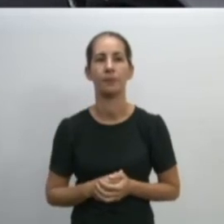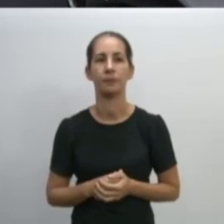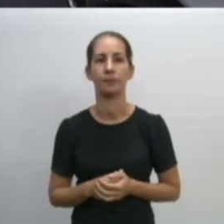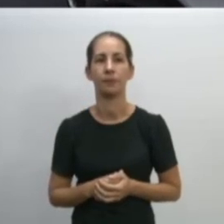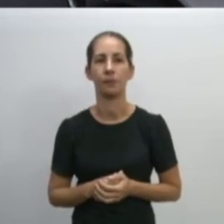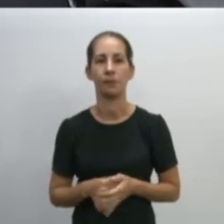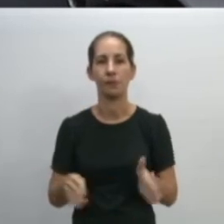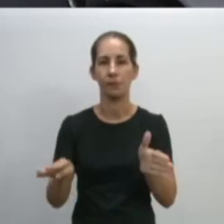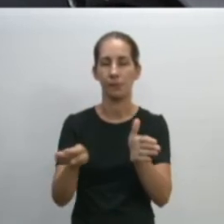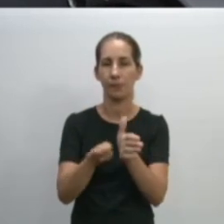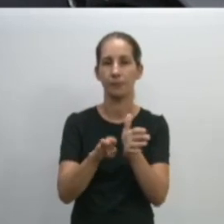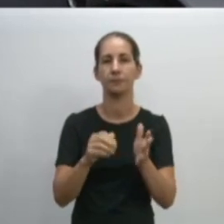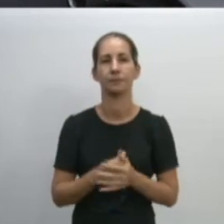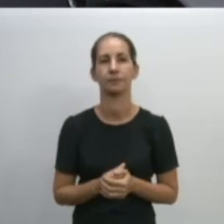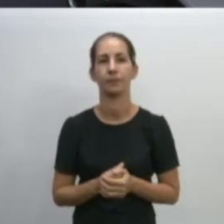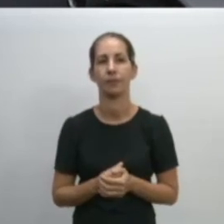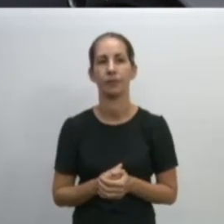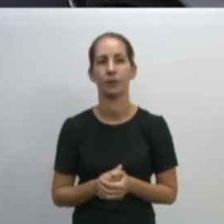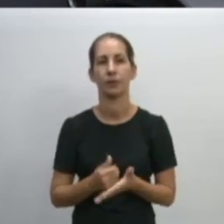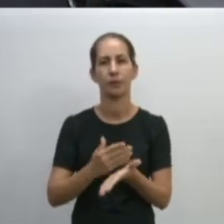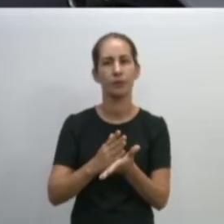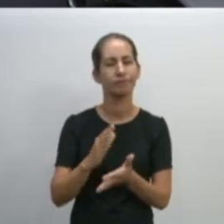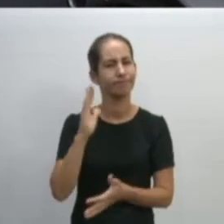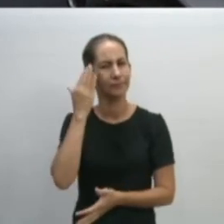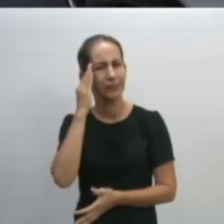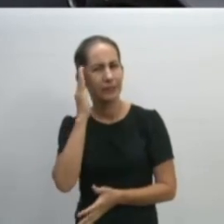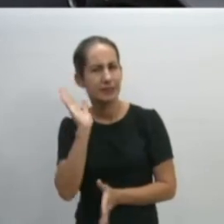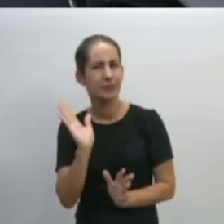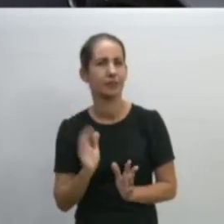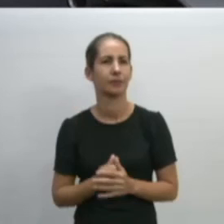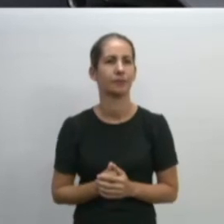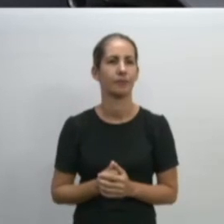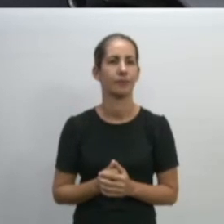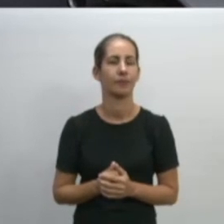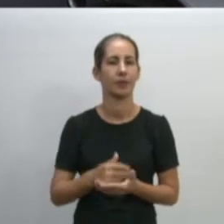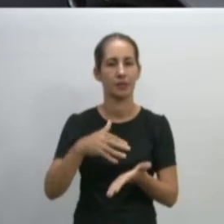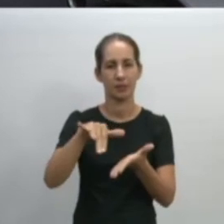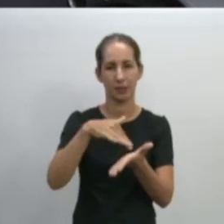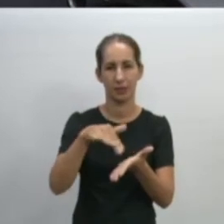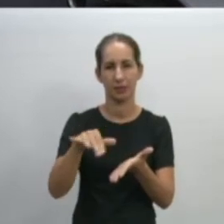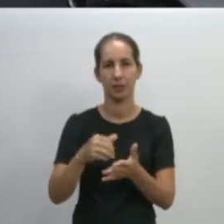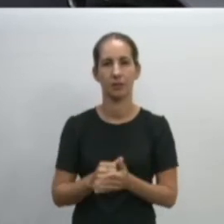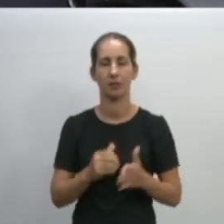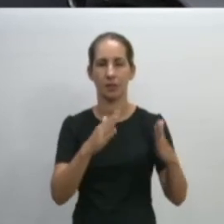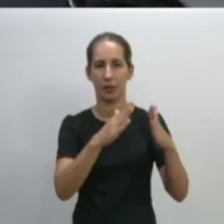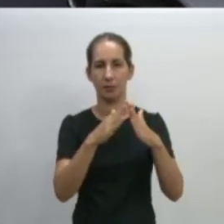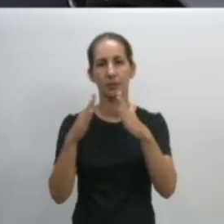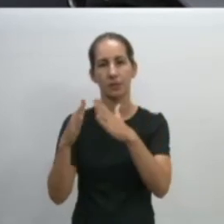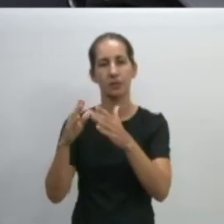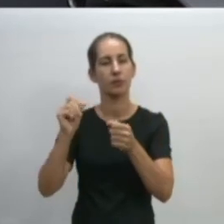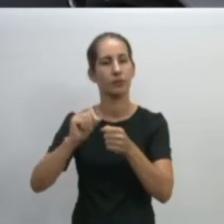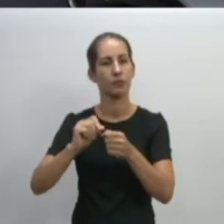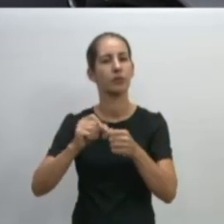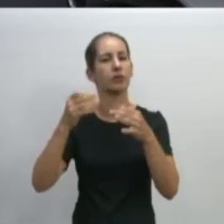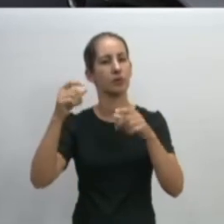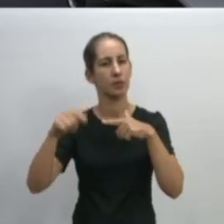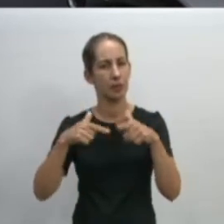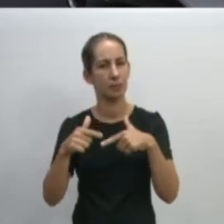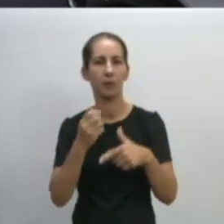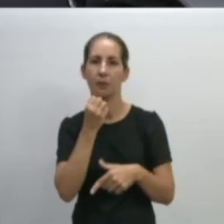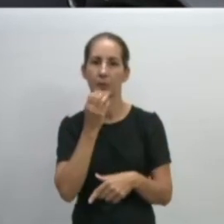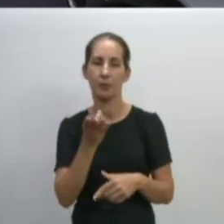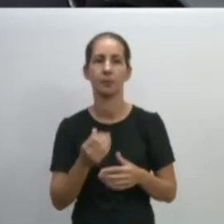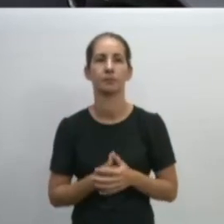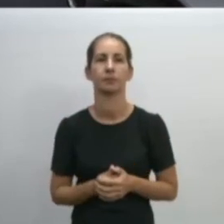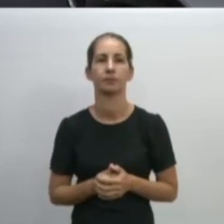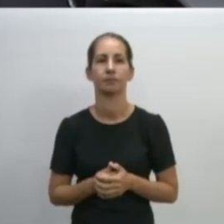chegou com algumas desconfianças, saindo da Secretaria de Habitação, já tinha feito um excelente trabalho,